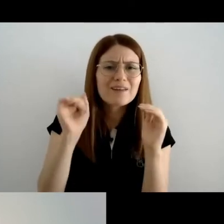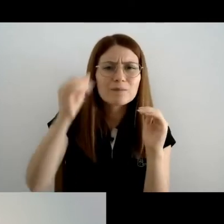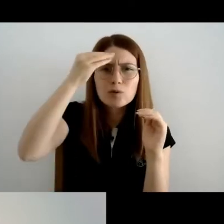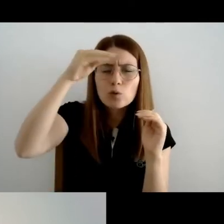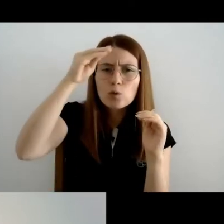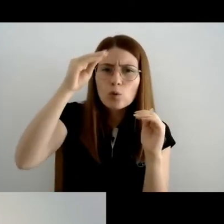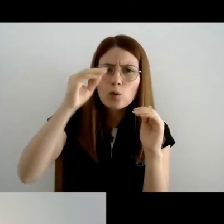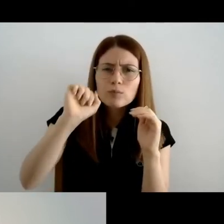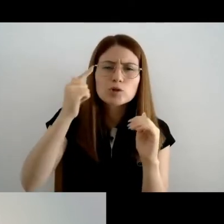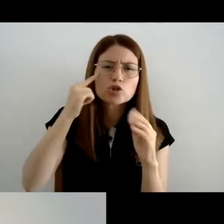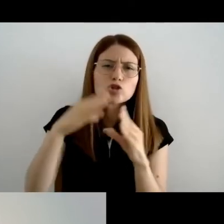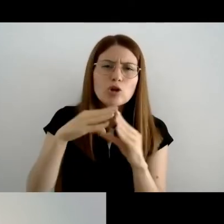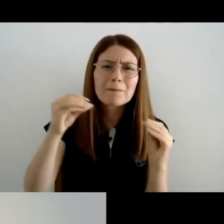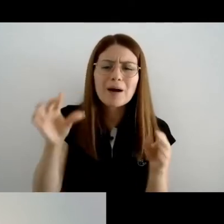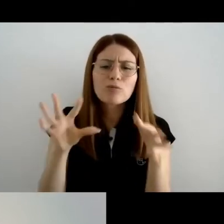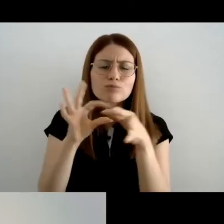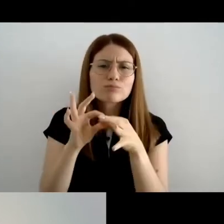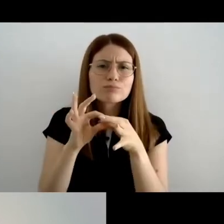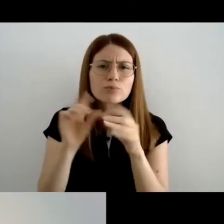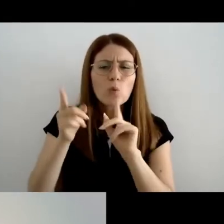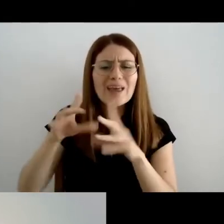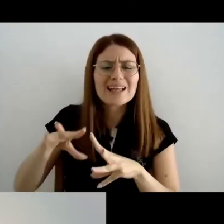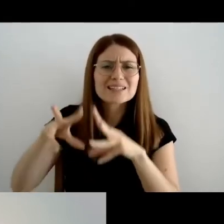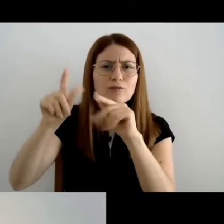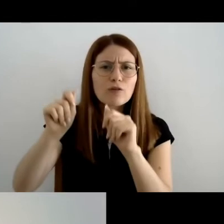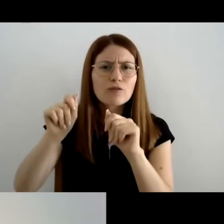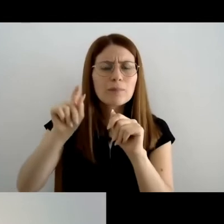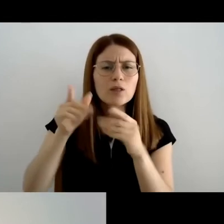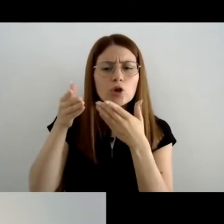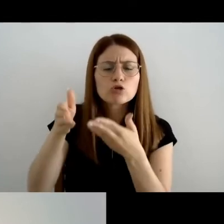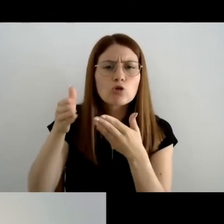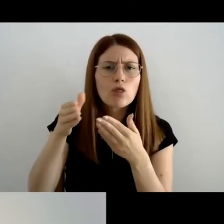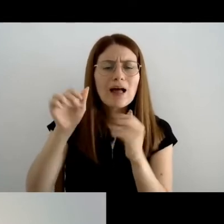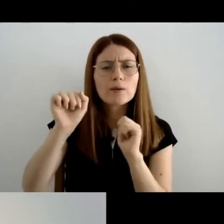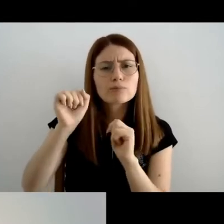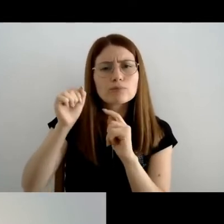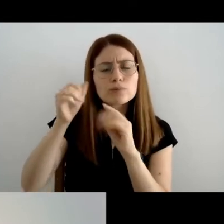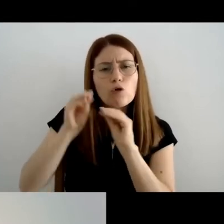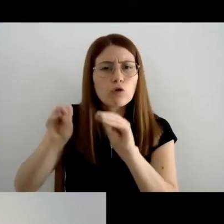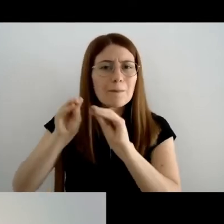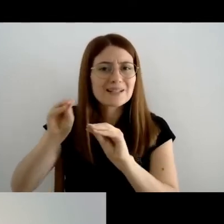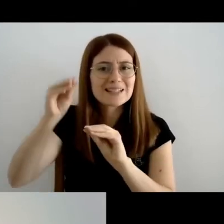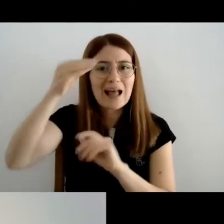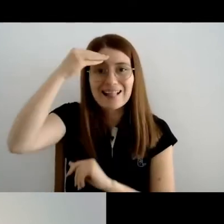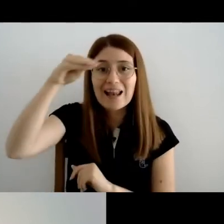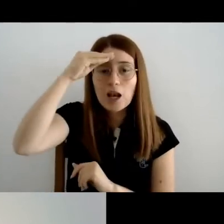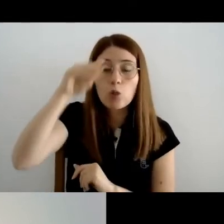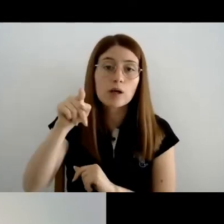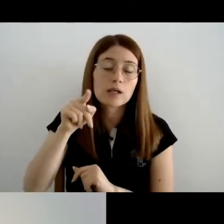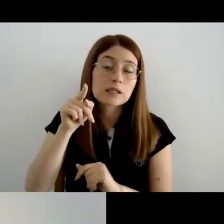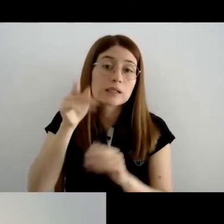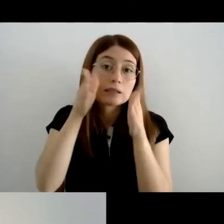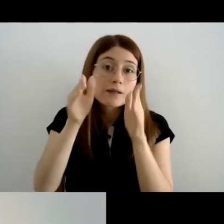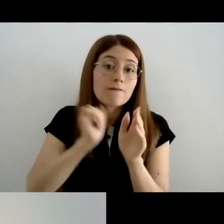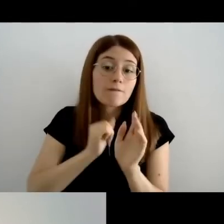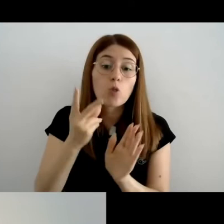seja, formação no Japão, relacionado claramente com aquilo que é desenvolvimento ou com o ajudar a formar treinadores, e tem sido esse o meu grande foco nos últimos